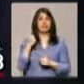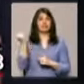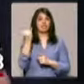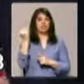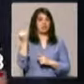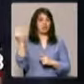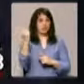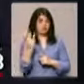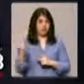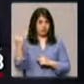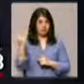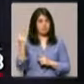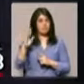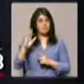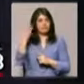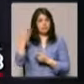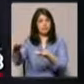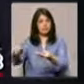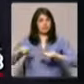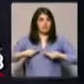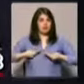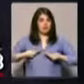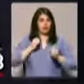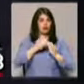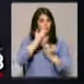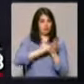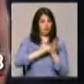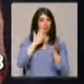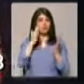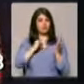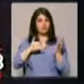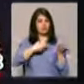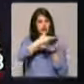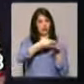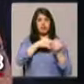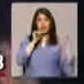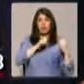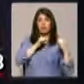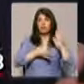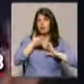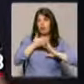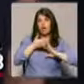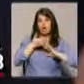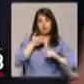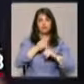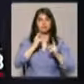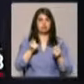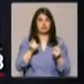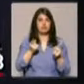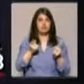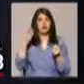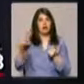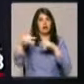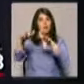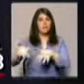troika a receber aquele documento e a tentar chegar ao acordo com eles Os mais rapidamente possível porque há vários parlamentos nomeadamente O